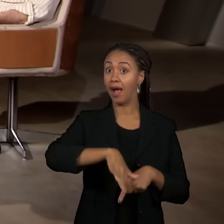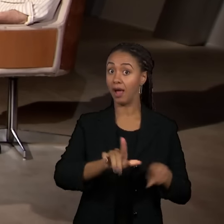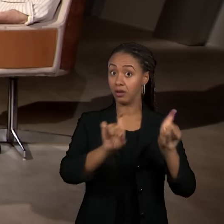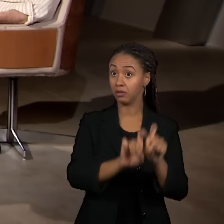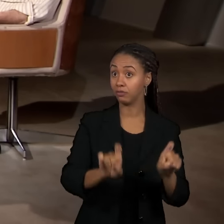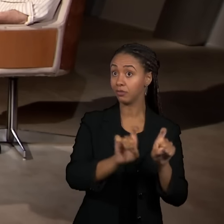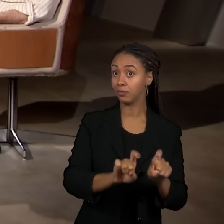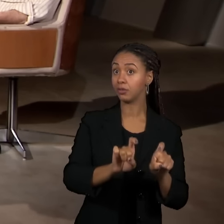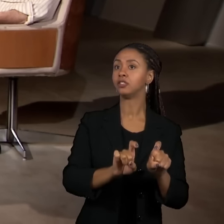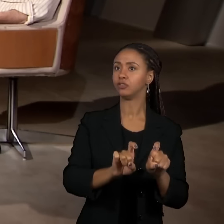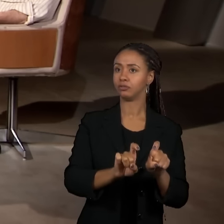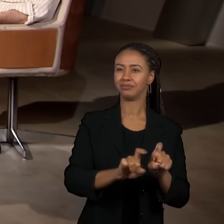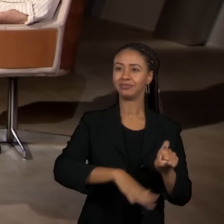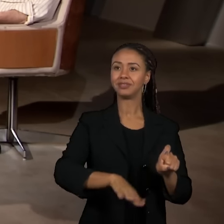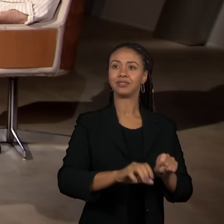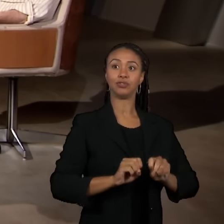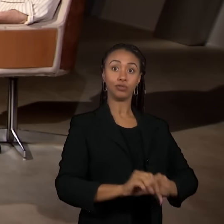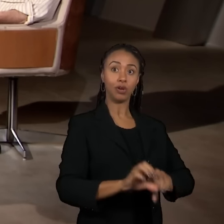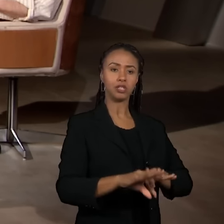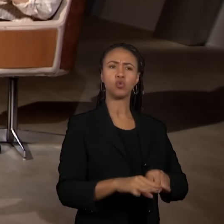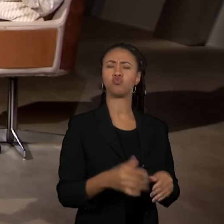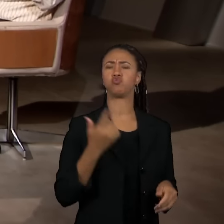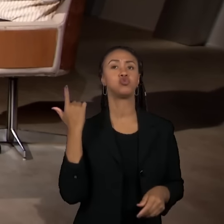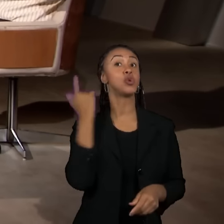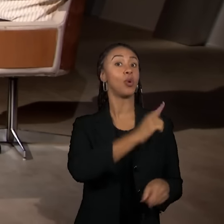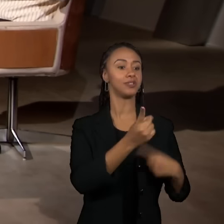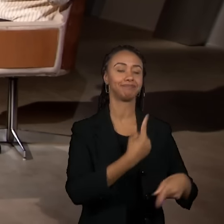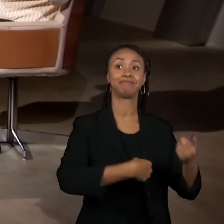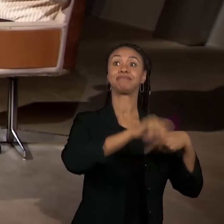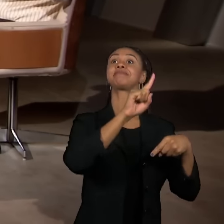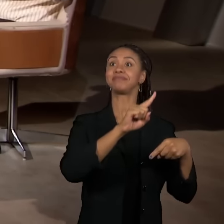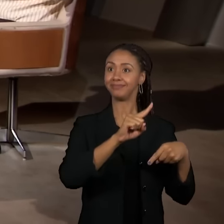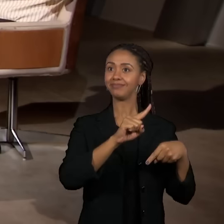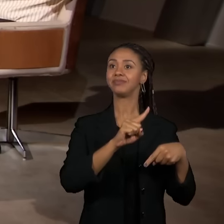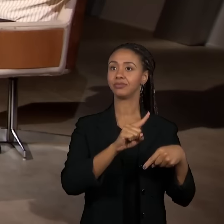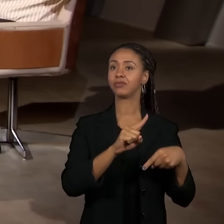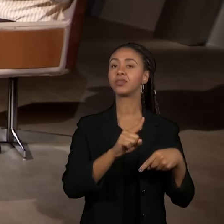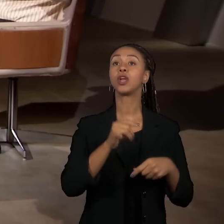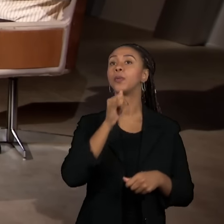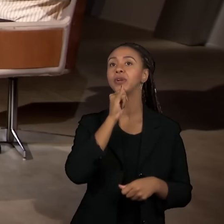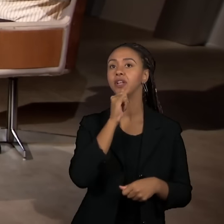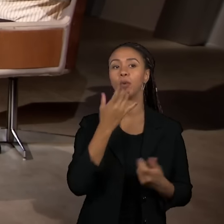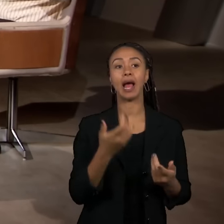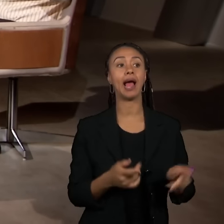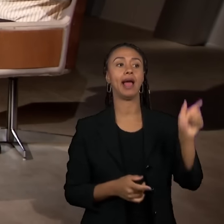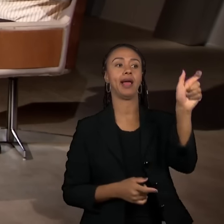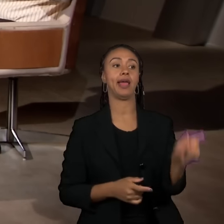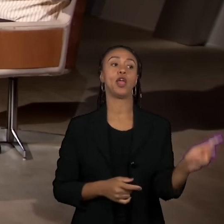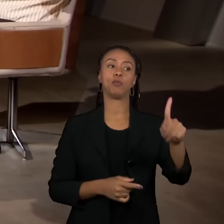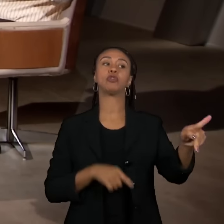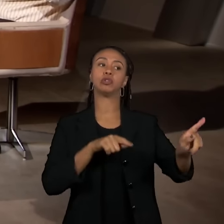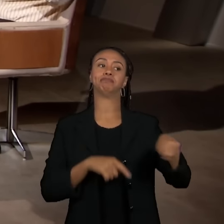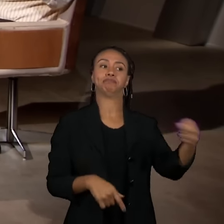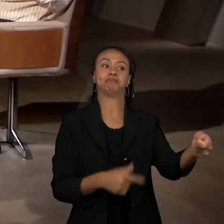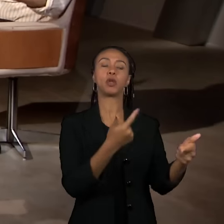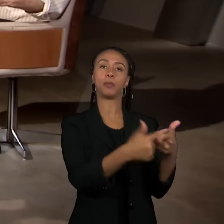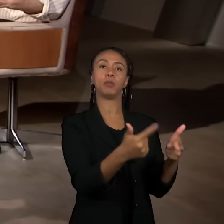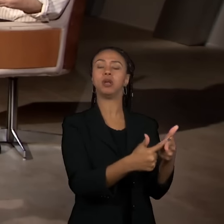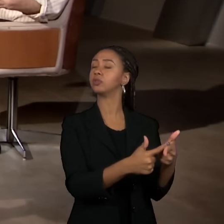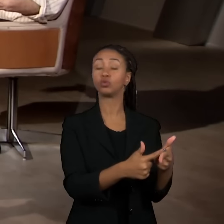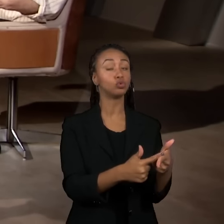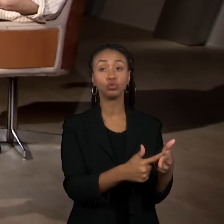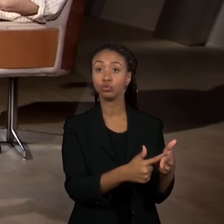educação Nós demos um salto enorme né de sair dessa ideia que o problema é o professor para entender que o